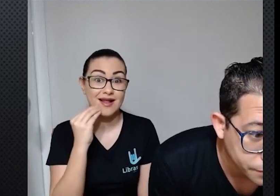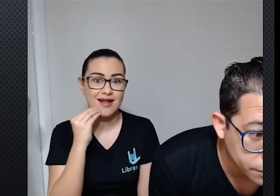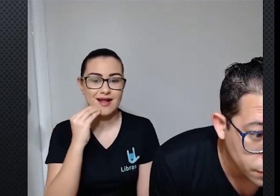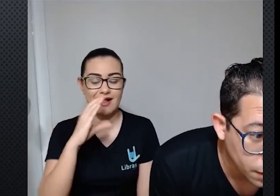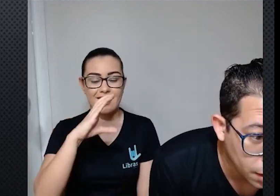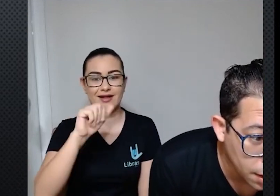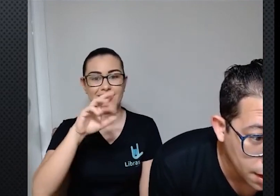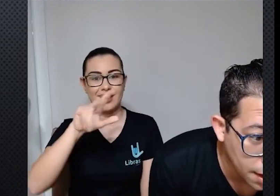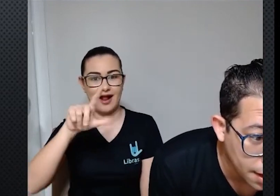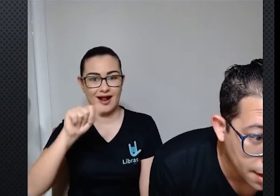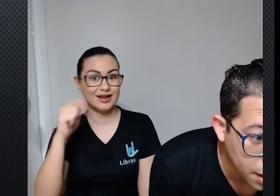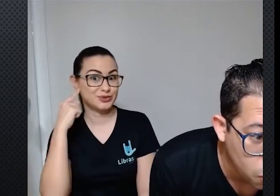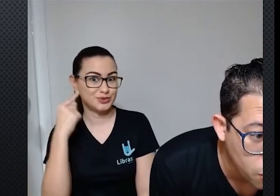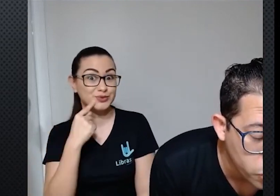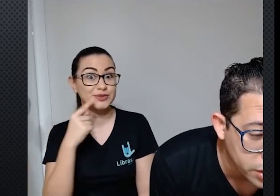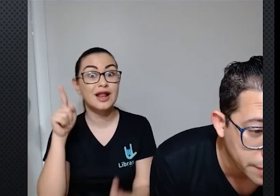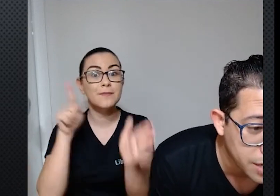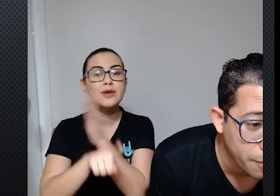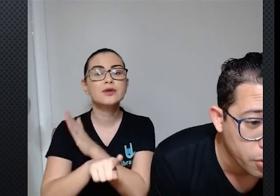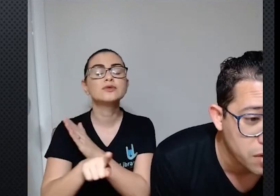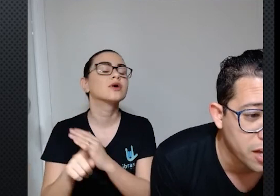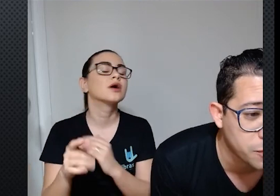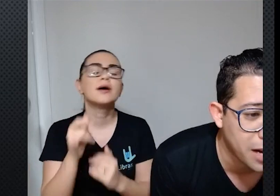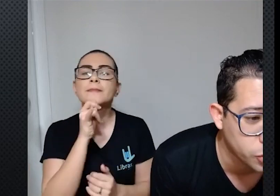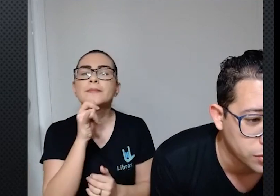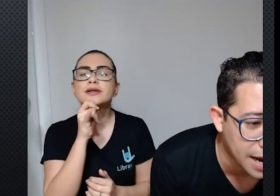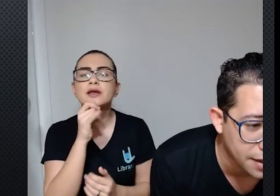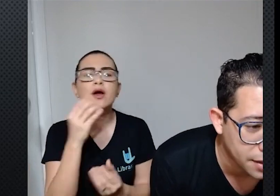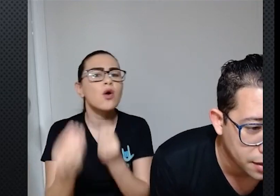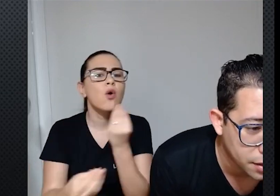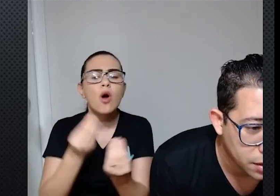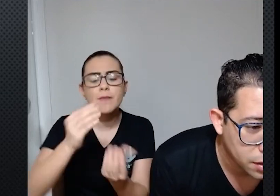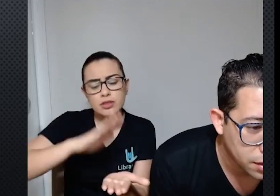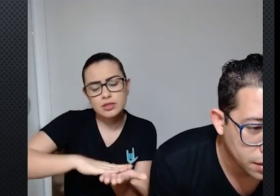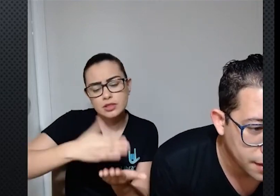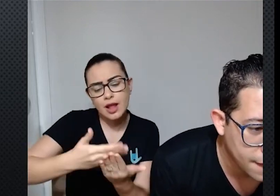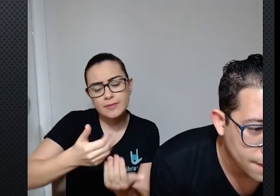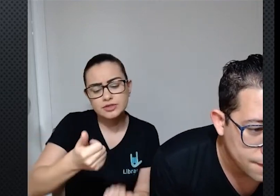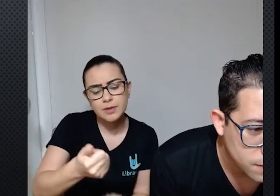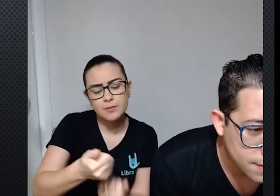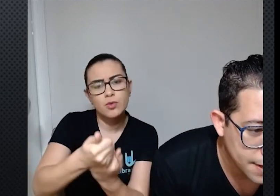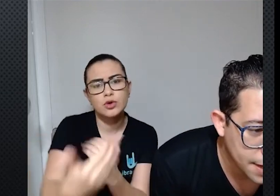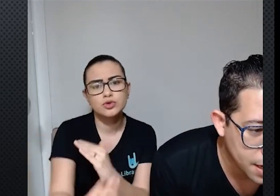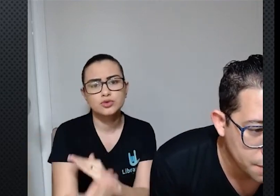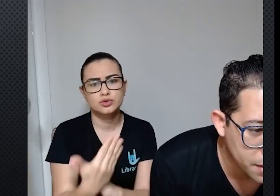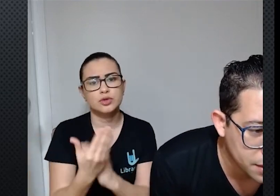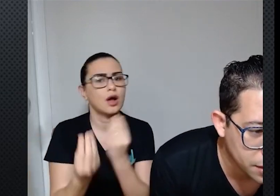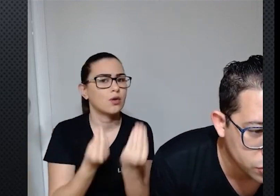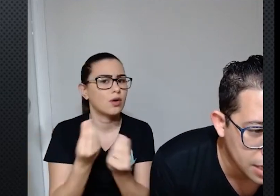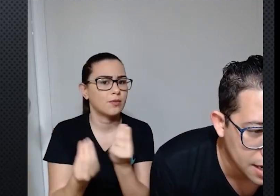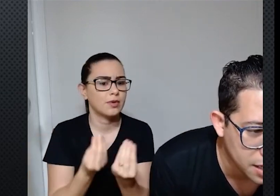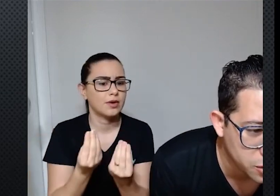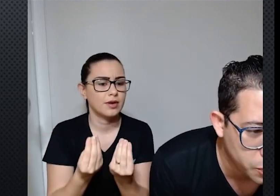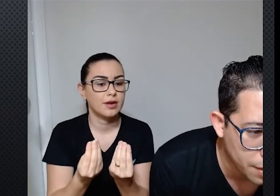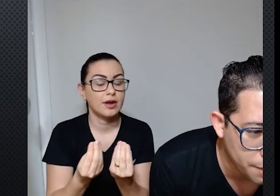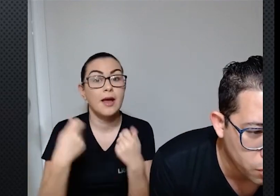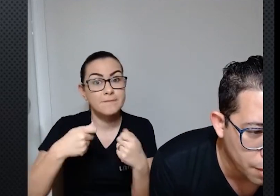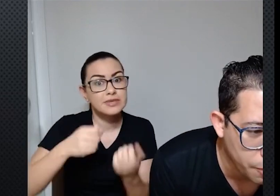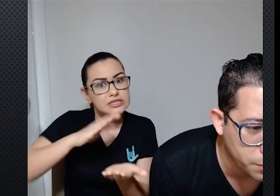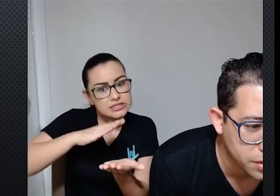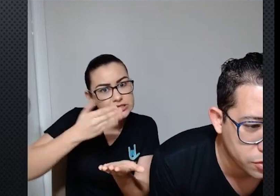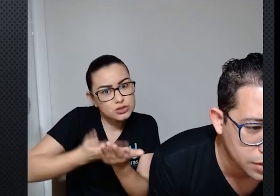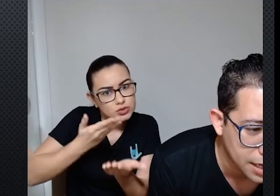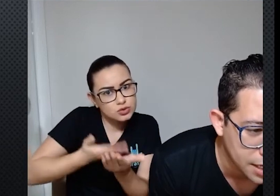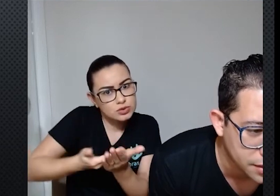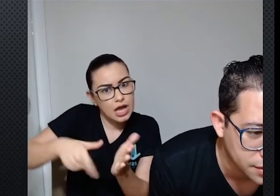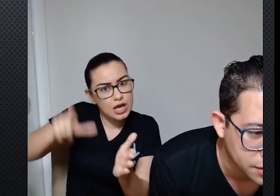assim, como que o intérprete de apoio ele faz para ajudar, né? Precisa ter que estudar antes, o